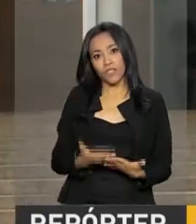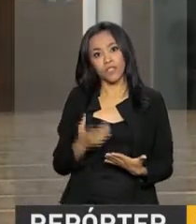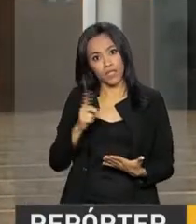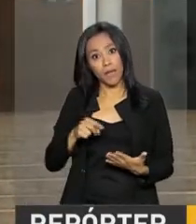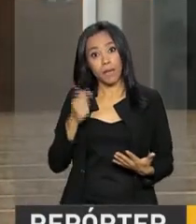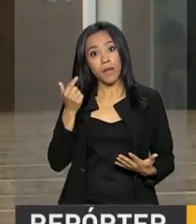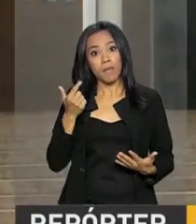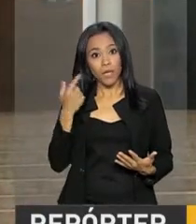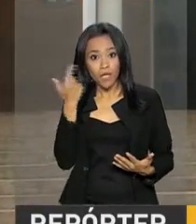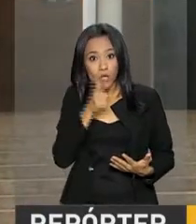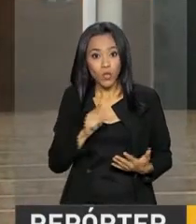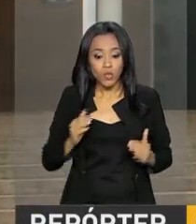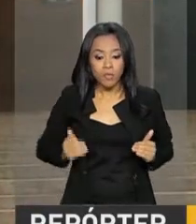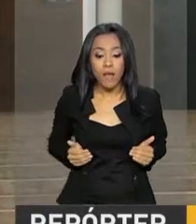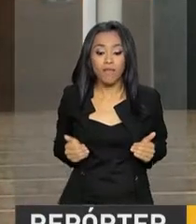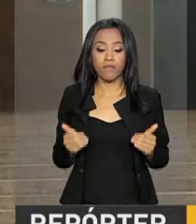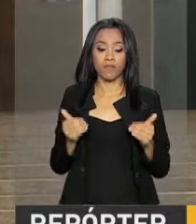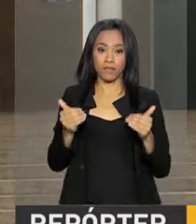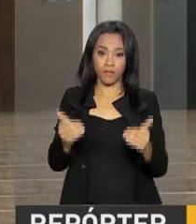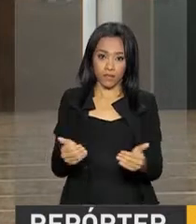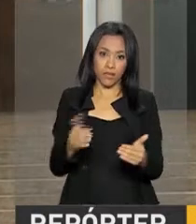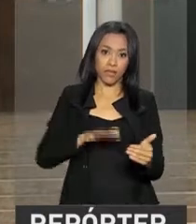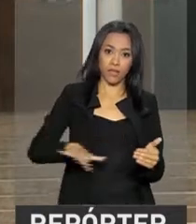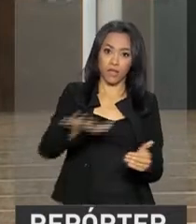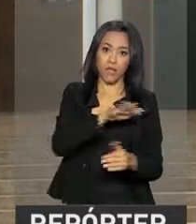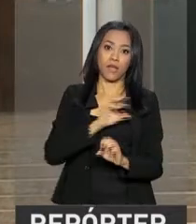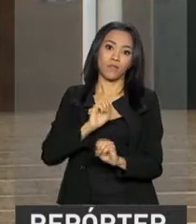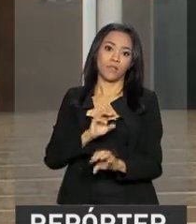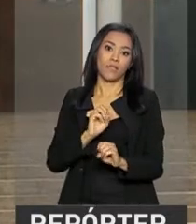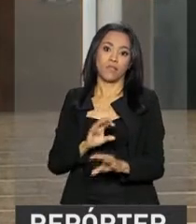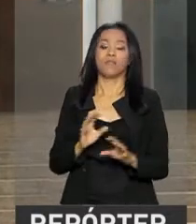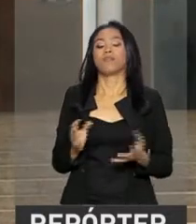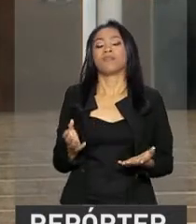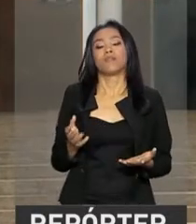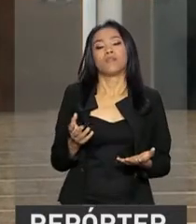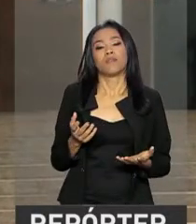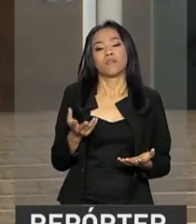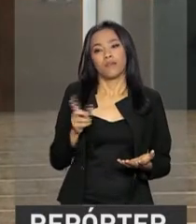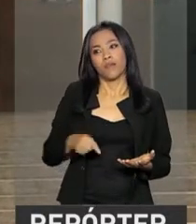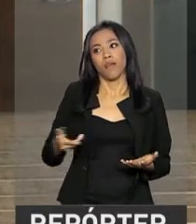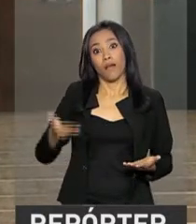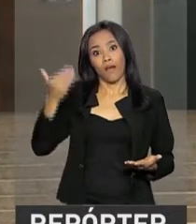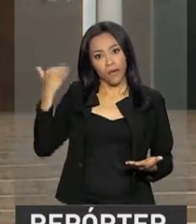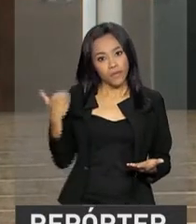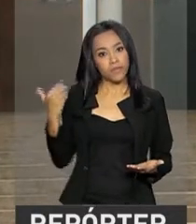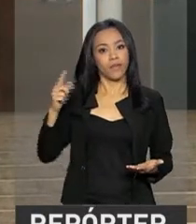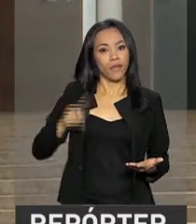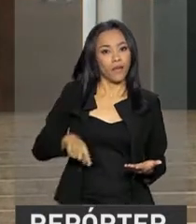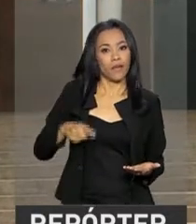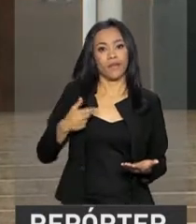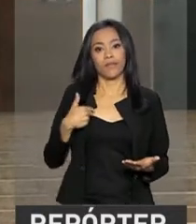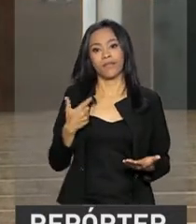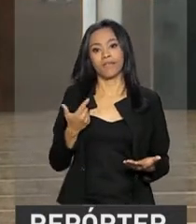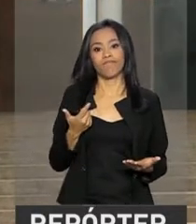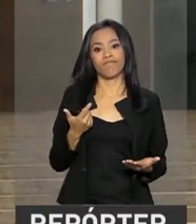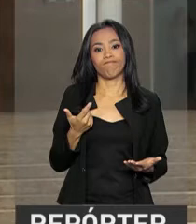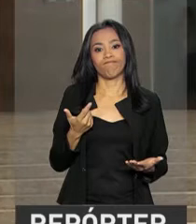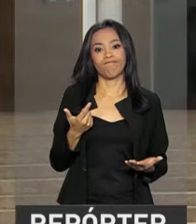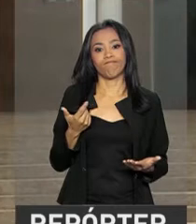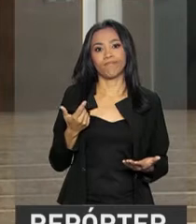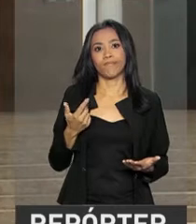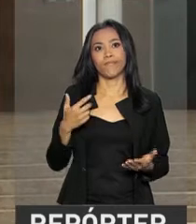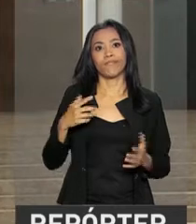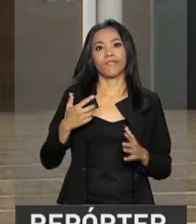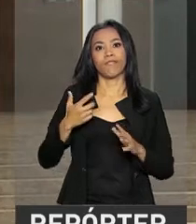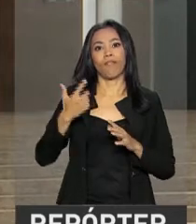um pouco mais na costa brasileira em se atualizar mais um pouco na educação que antes era baseada basicamente na educação do da década